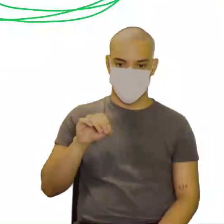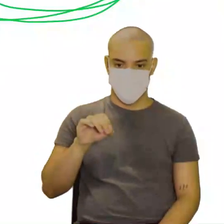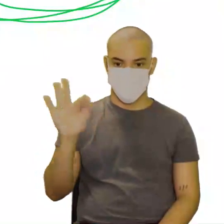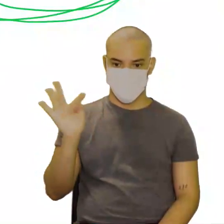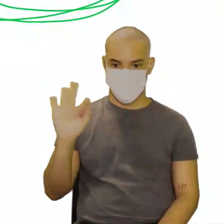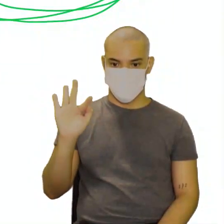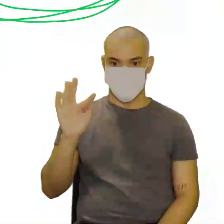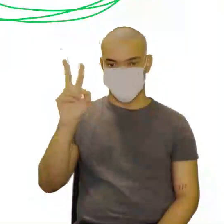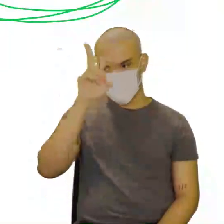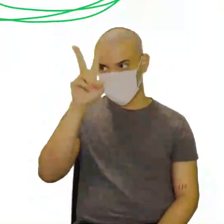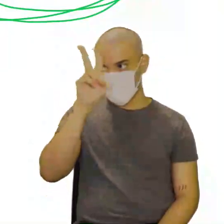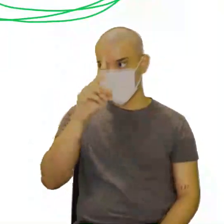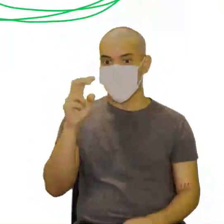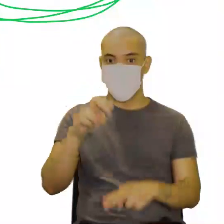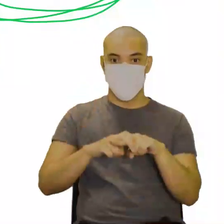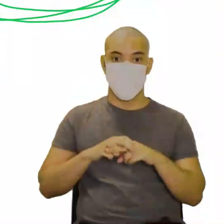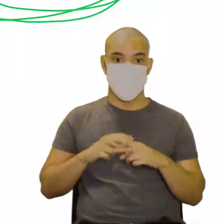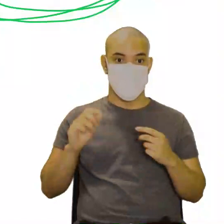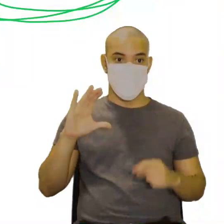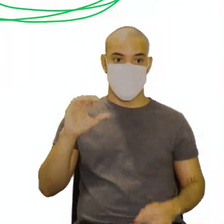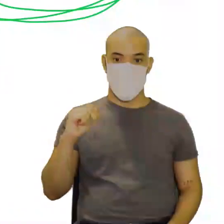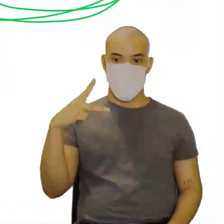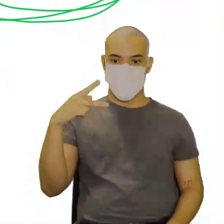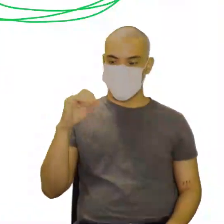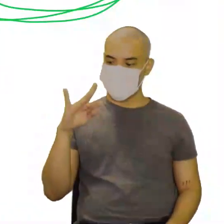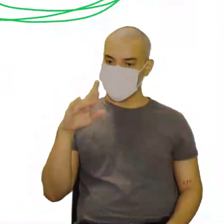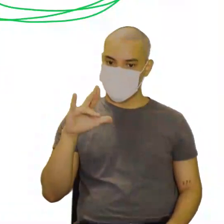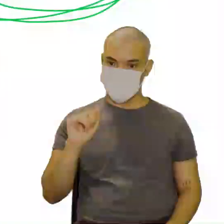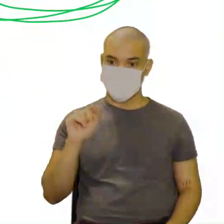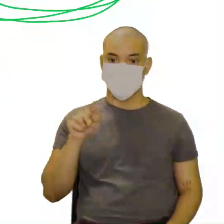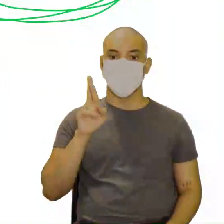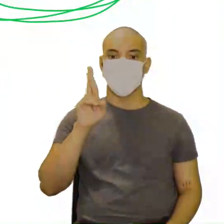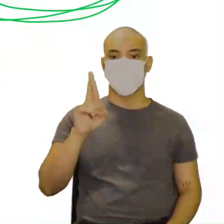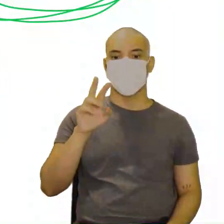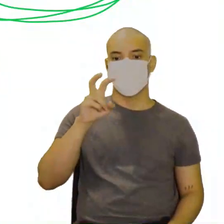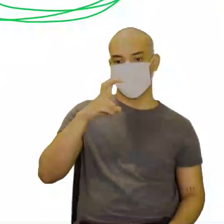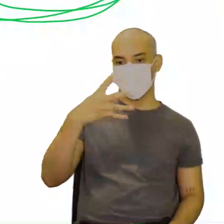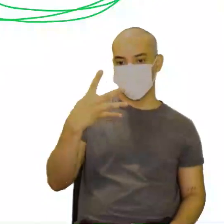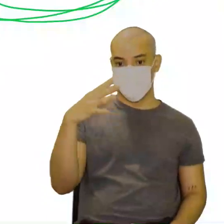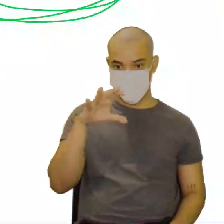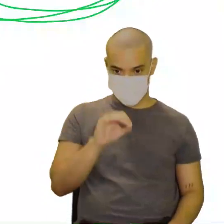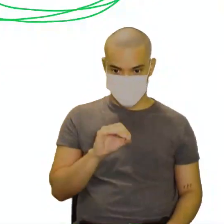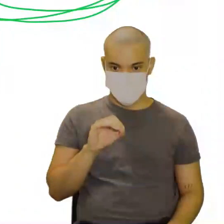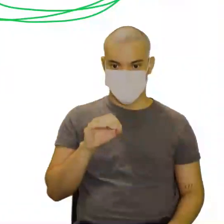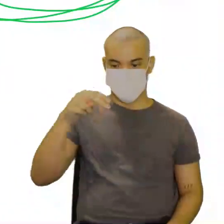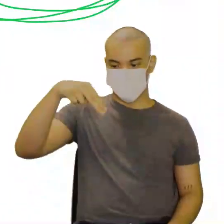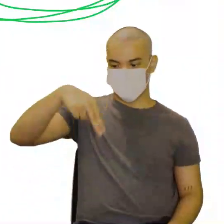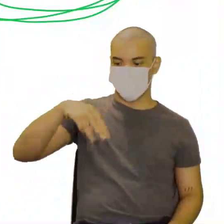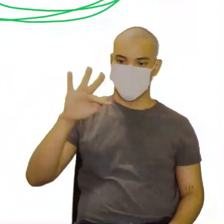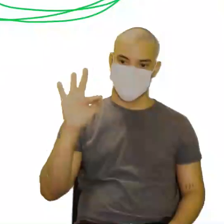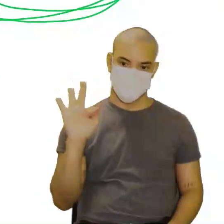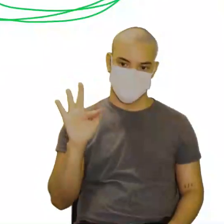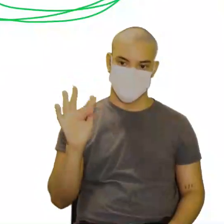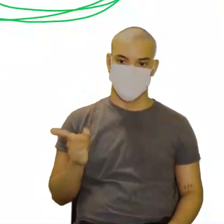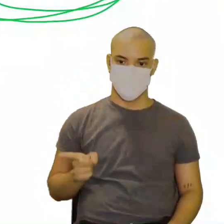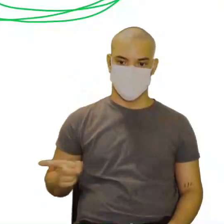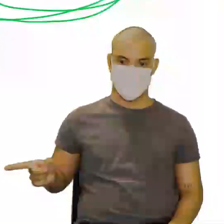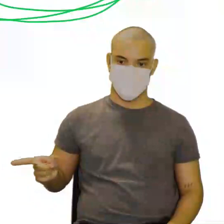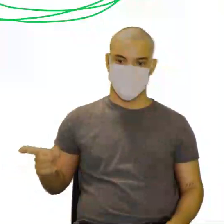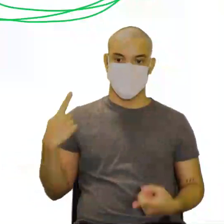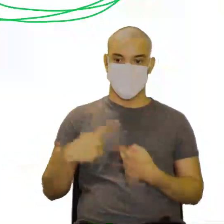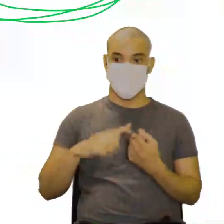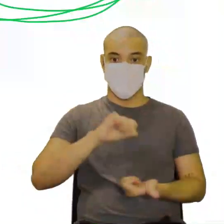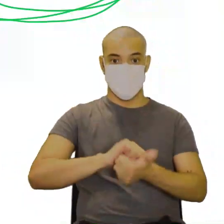tá ali, ó. A nossa capacitância equivalente é 540 nanofarads. Eu